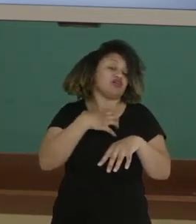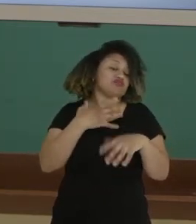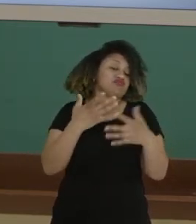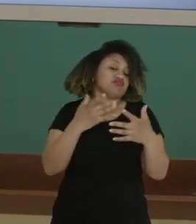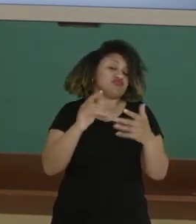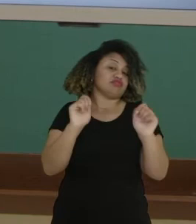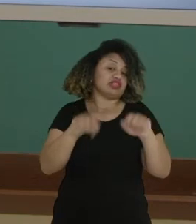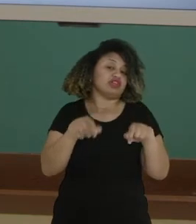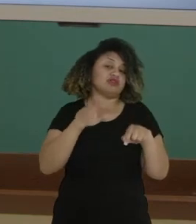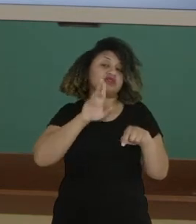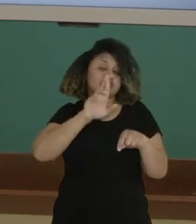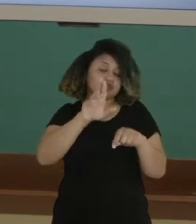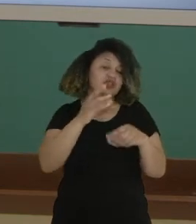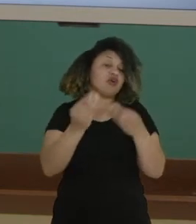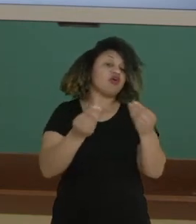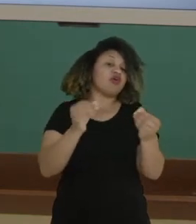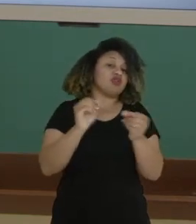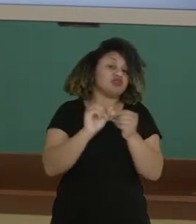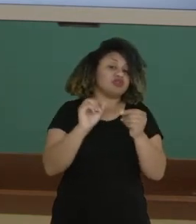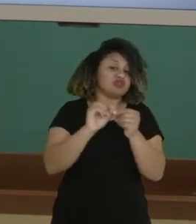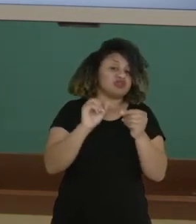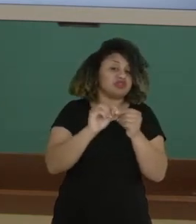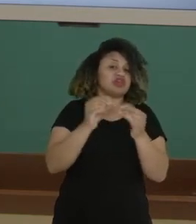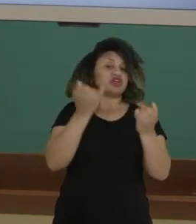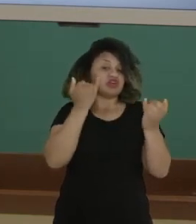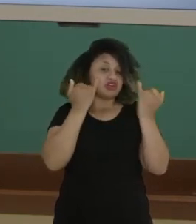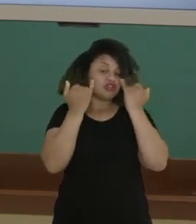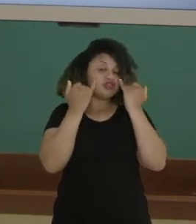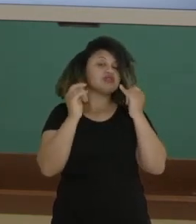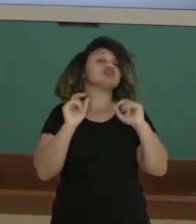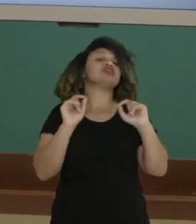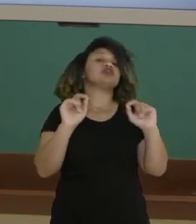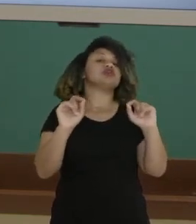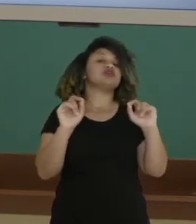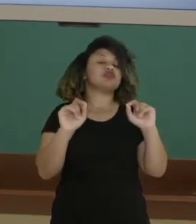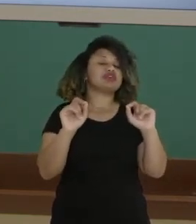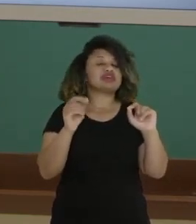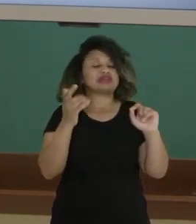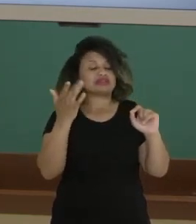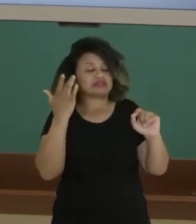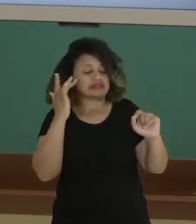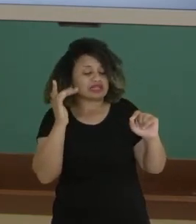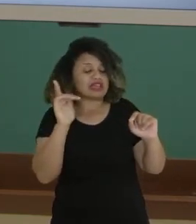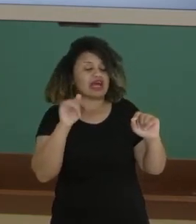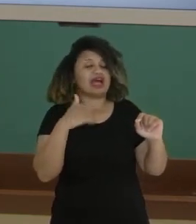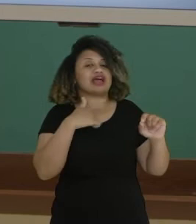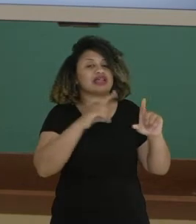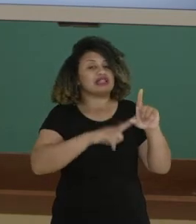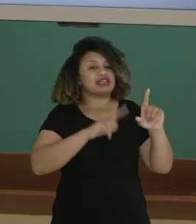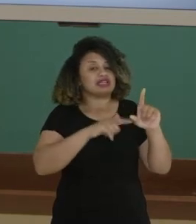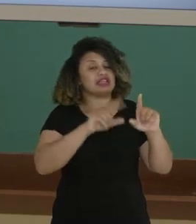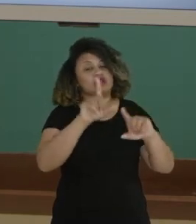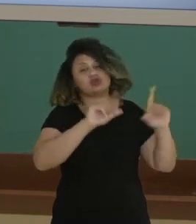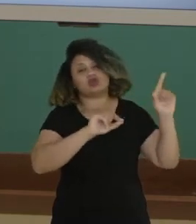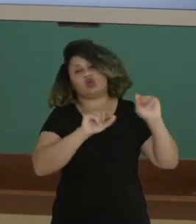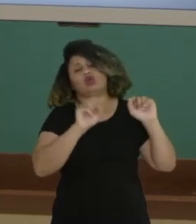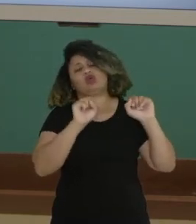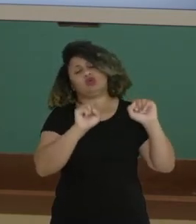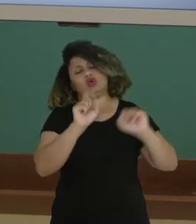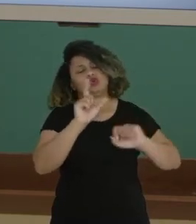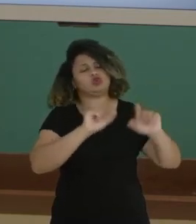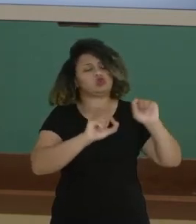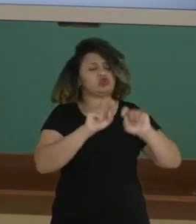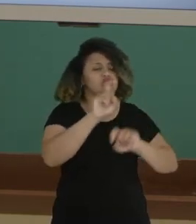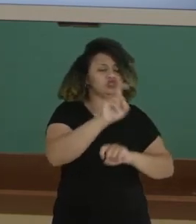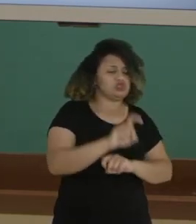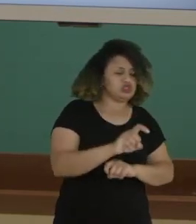Então como é que a gente faz isso? A informação que eu não tenho, eu chamo de uma letra, ok? Pode escolher o